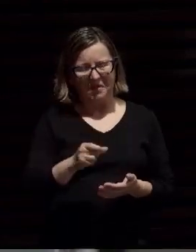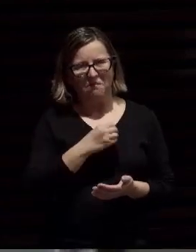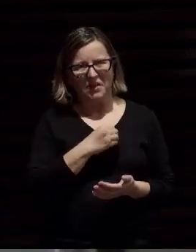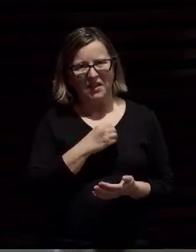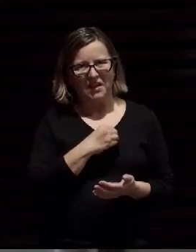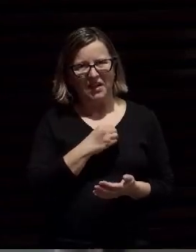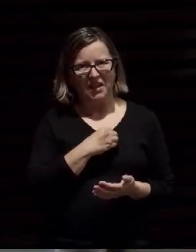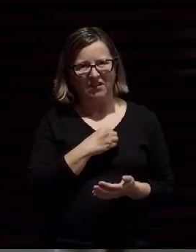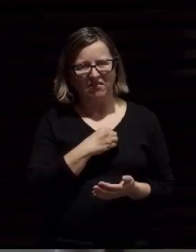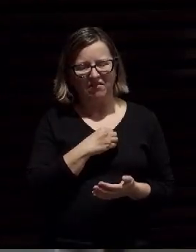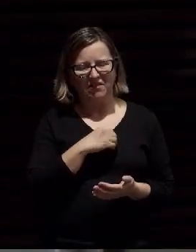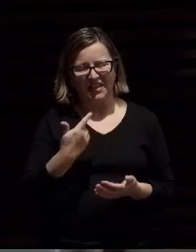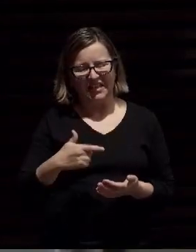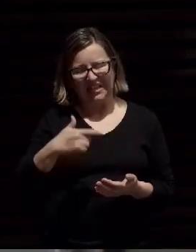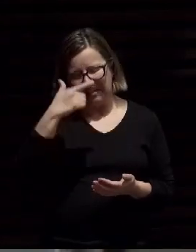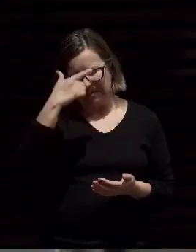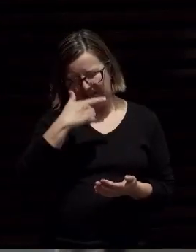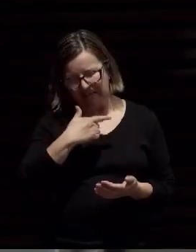sem caráter.